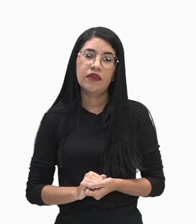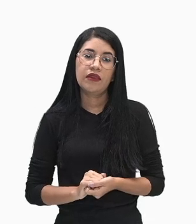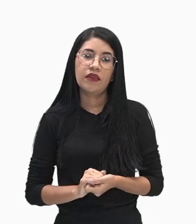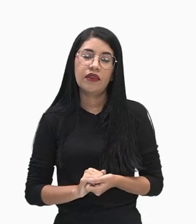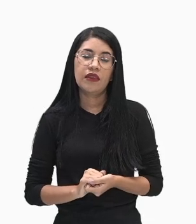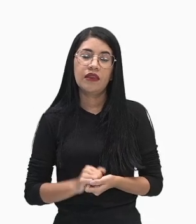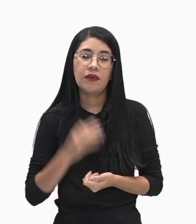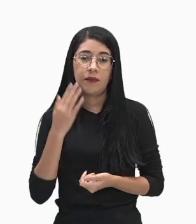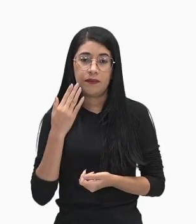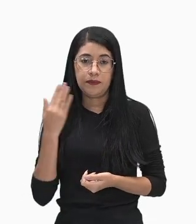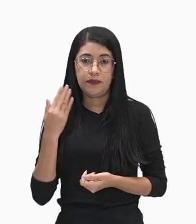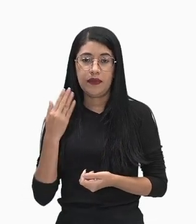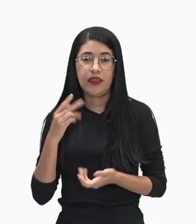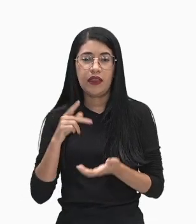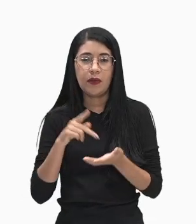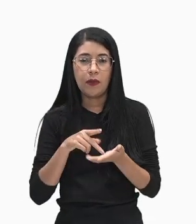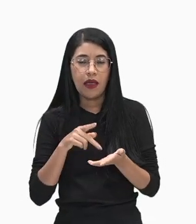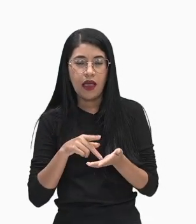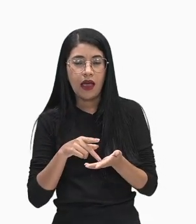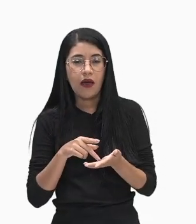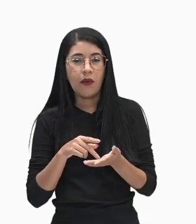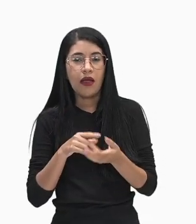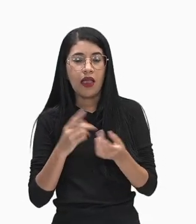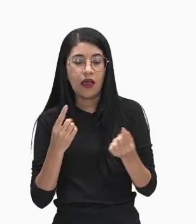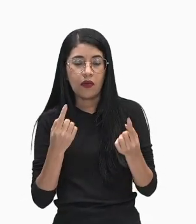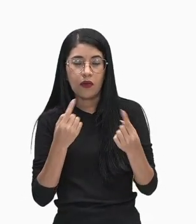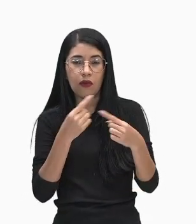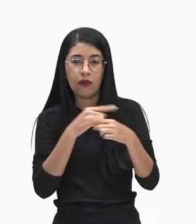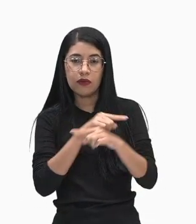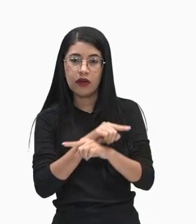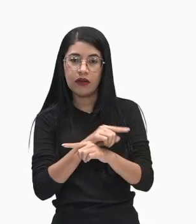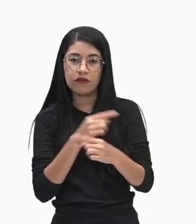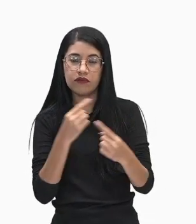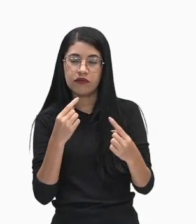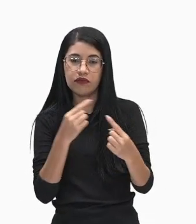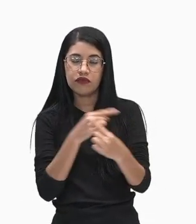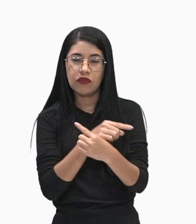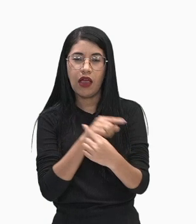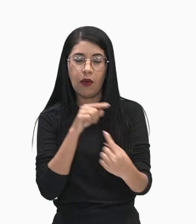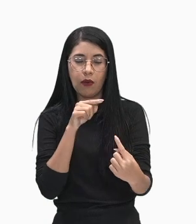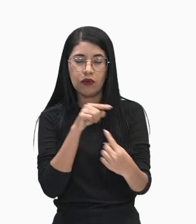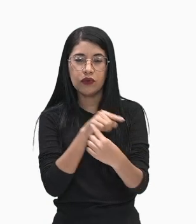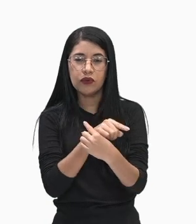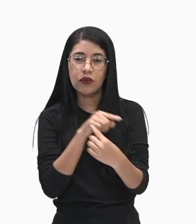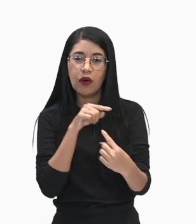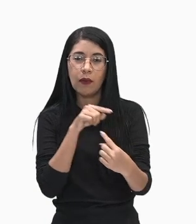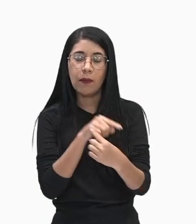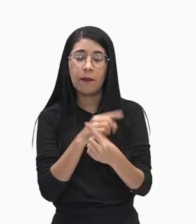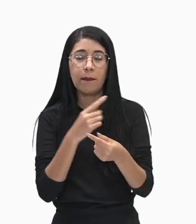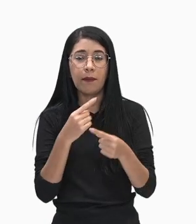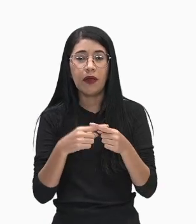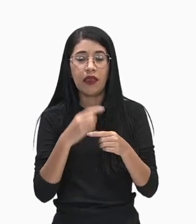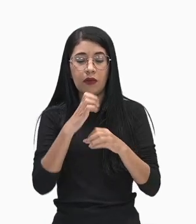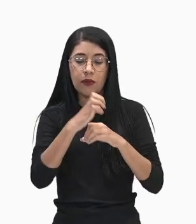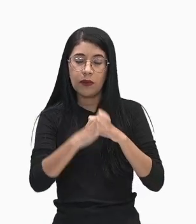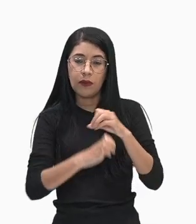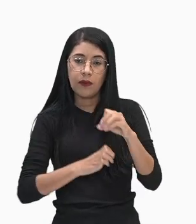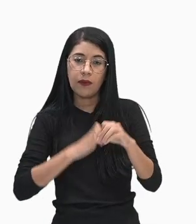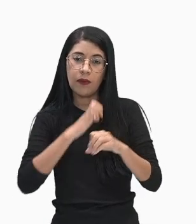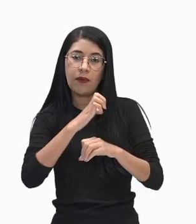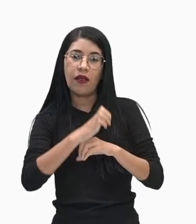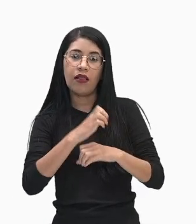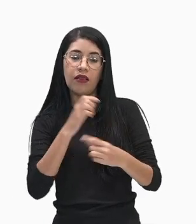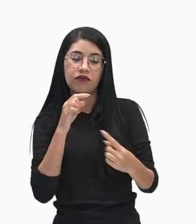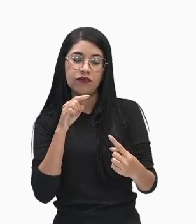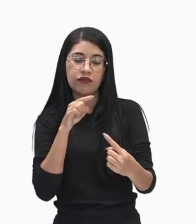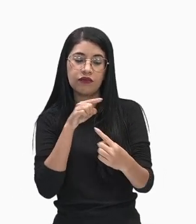da corrente elétrica tem um sentido contrário ao do campo elétrico. Por que contrário? Porque os elétrons estão se movimentando ao